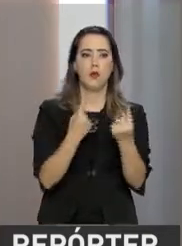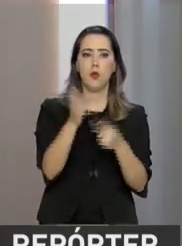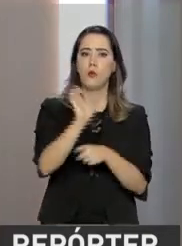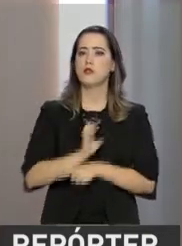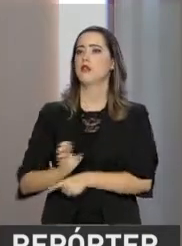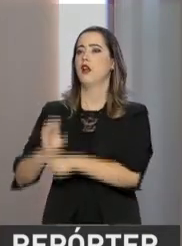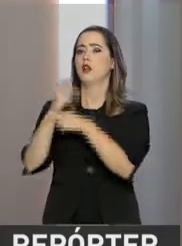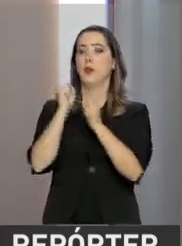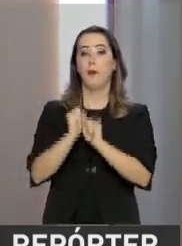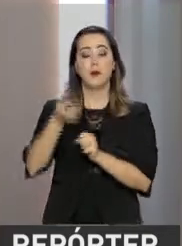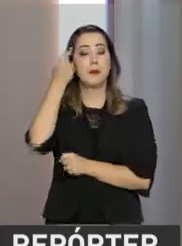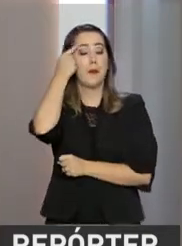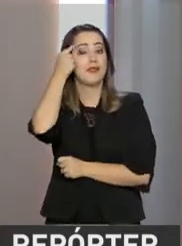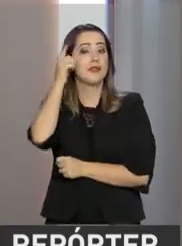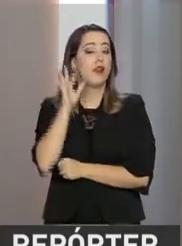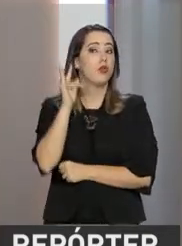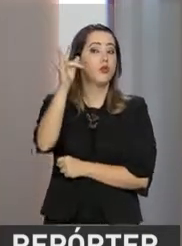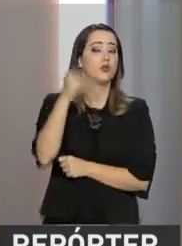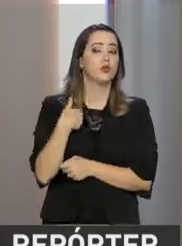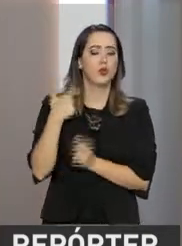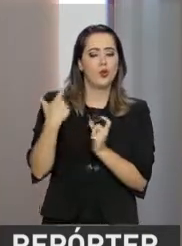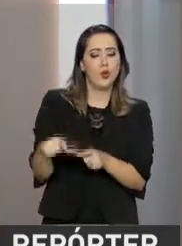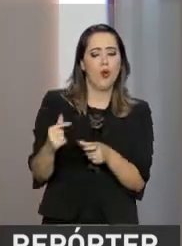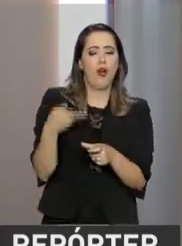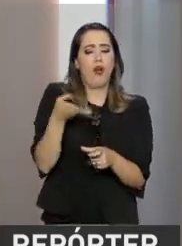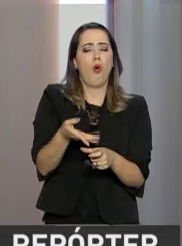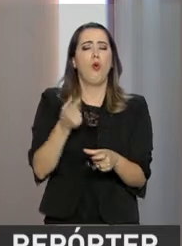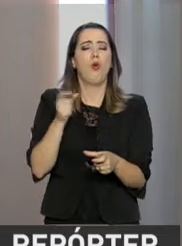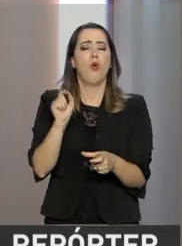estadual possa pensar lá no seu local